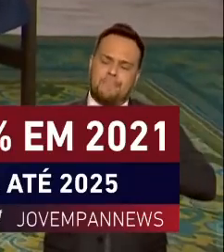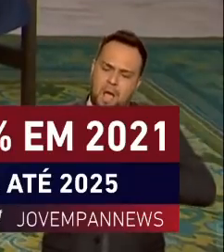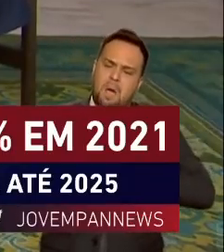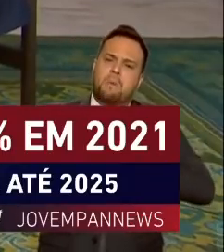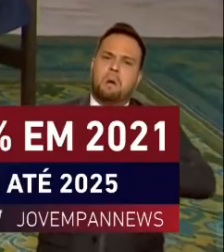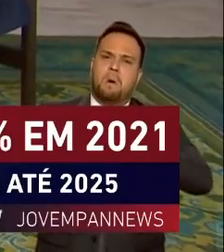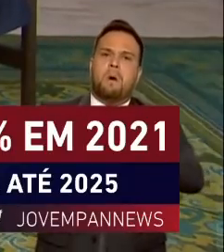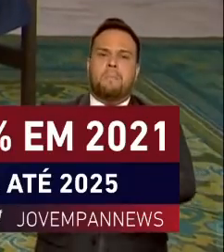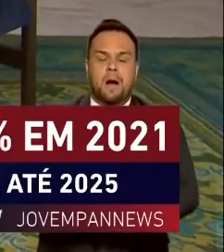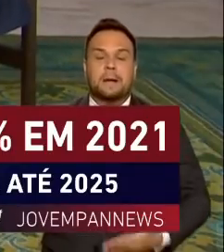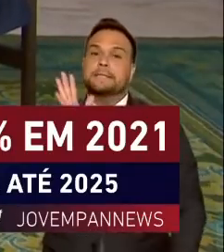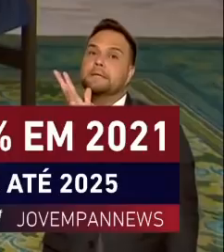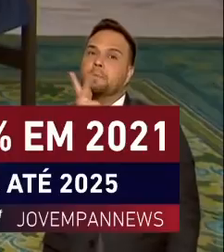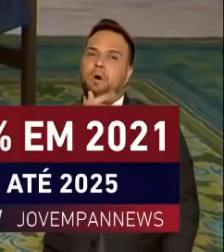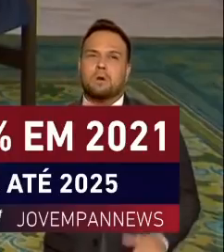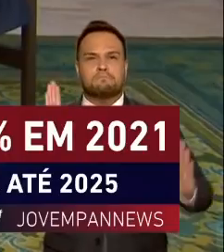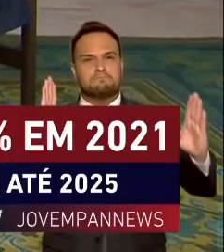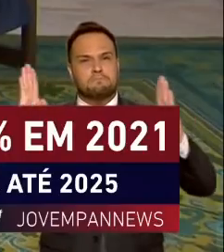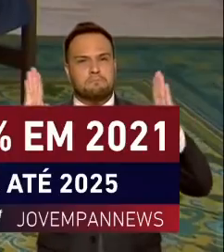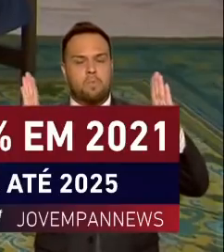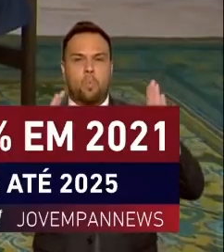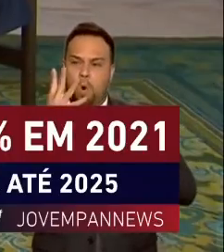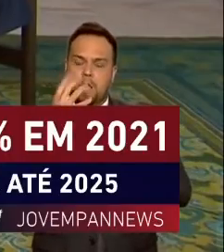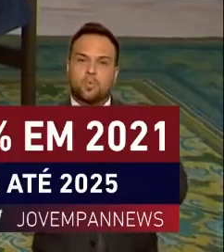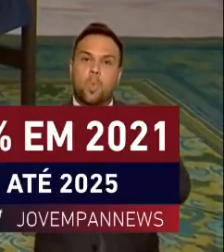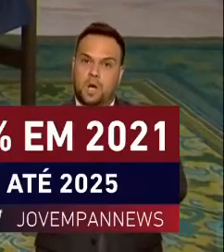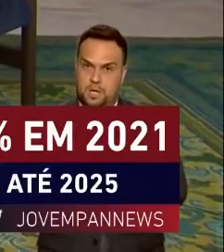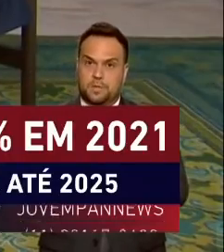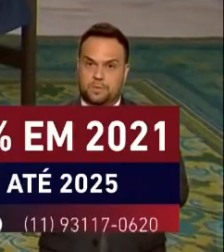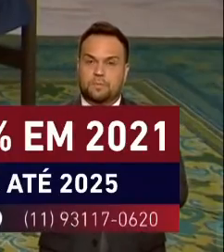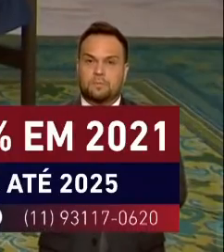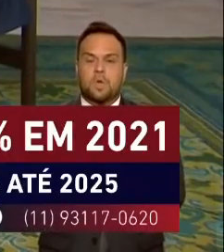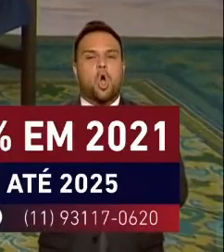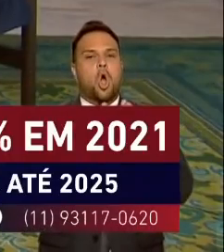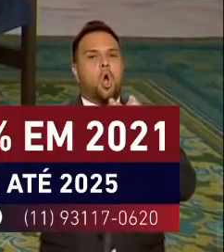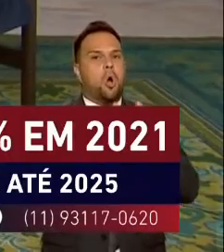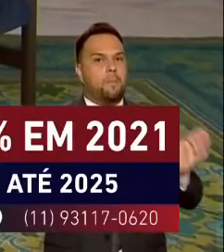noivado agora. Acreditamos em média 4 anos, né, a partir de